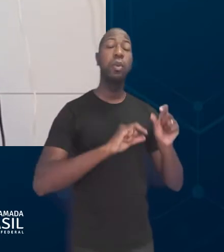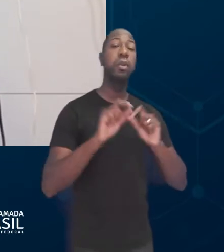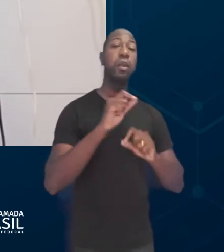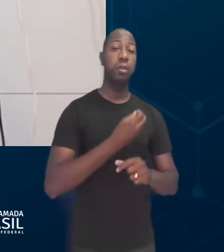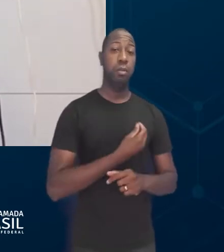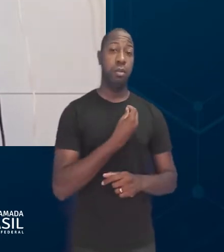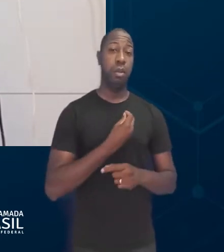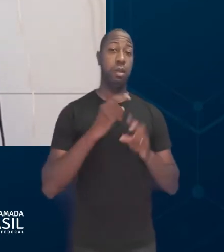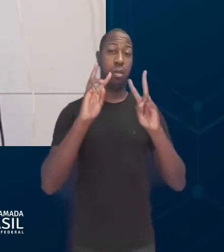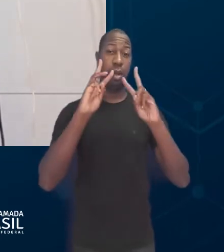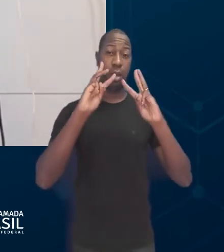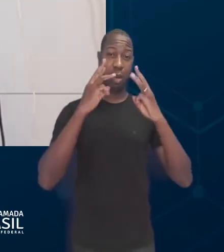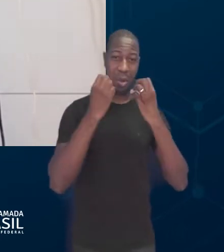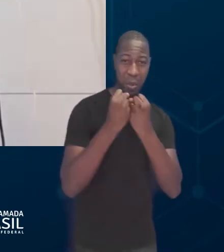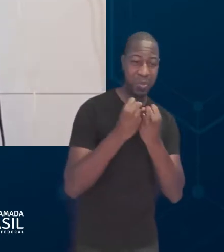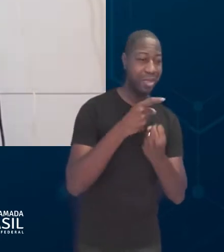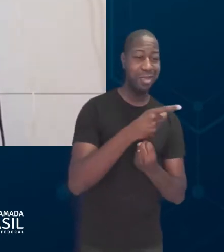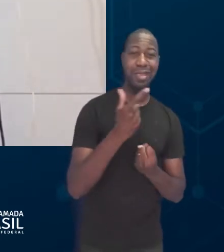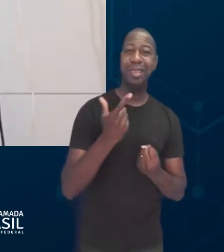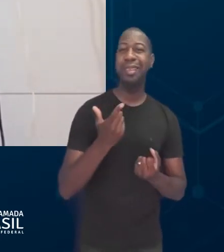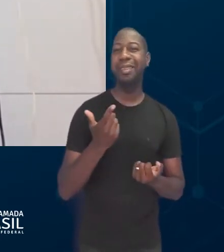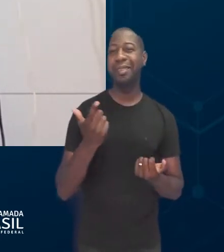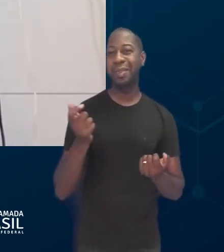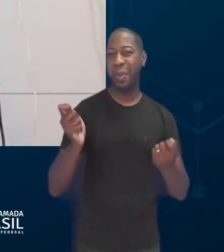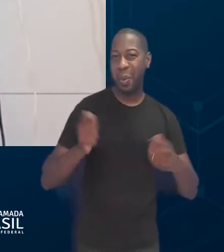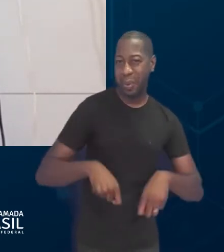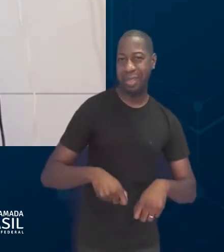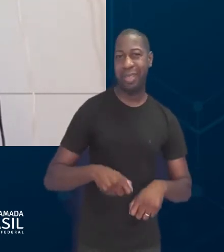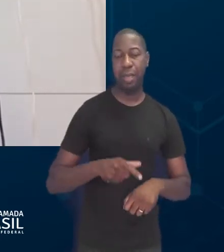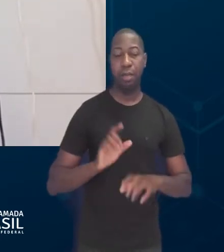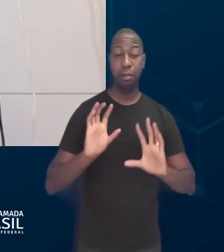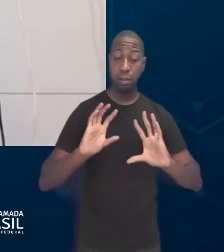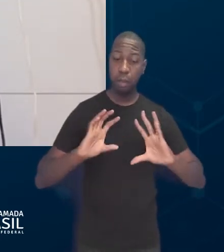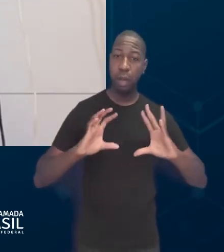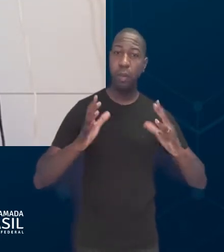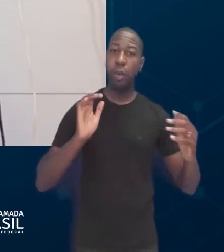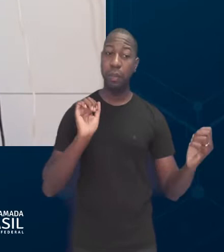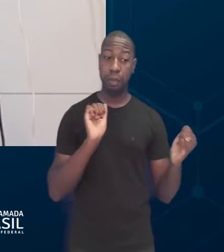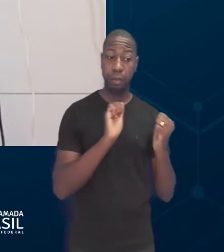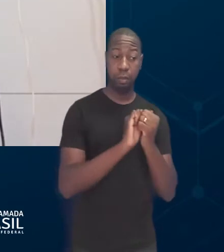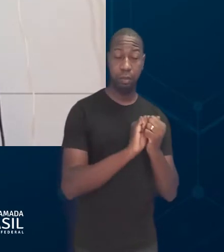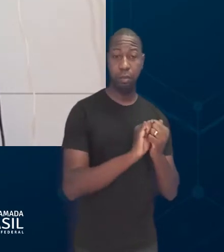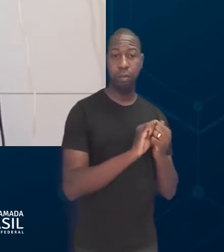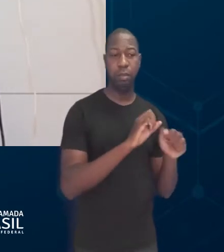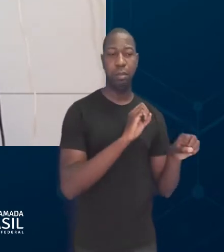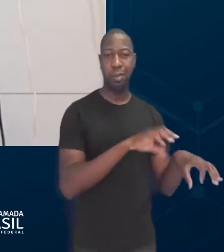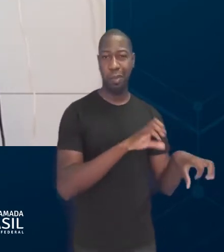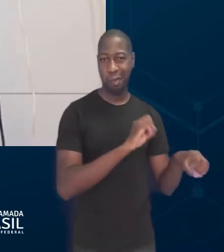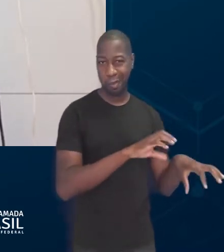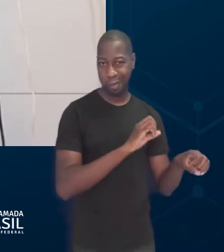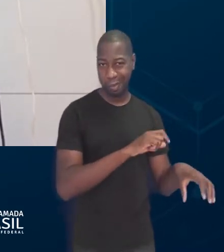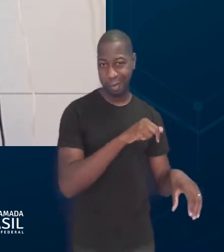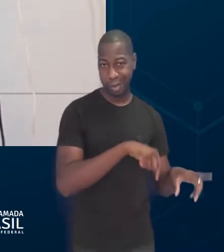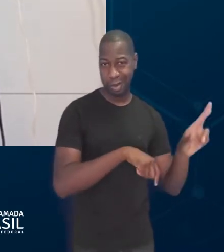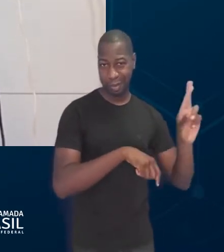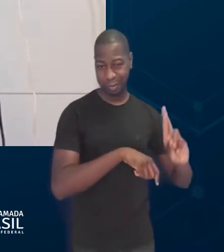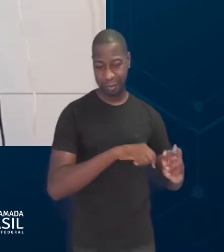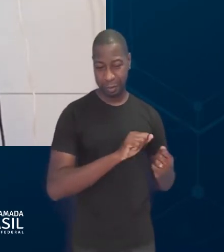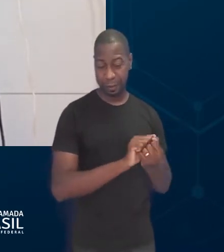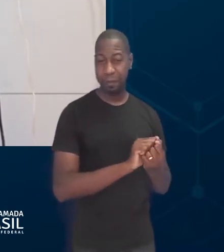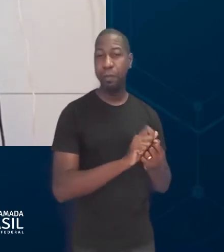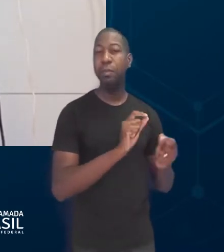literária. Então, assim, é um evento que só vem a somar com a Secretaria Municipal de Educação no